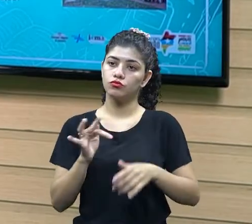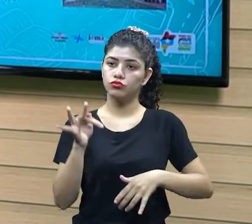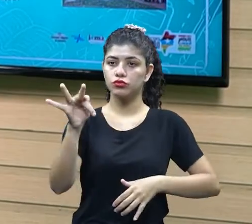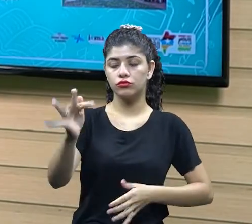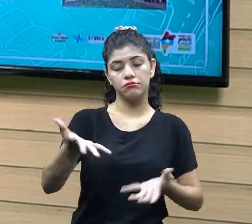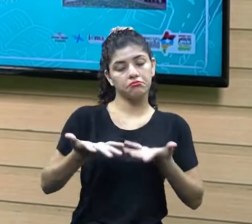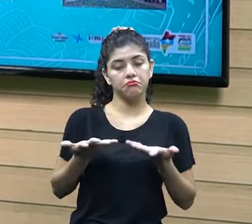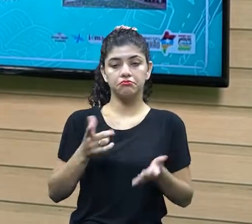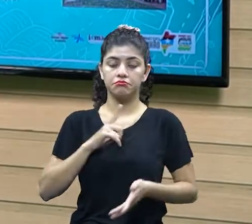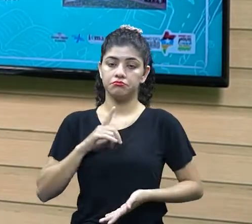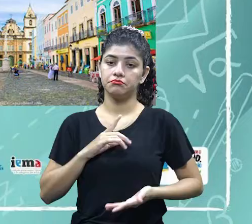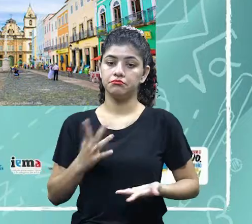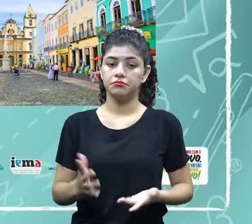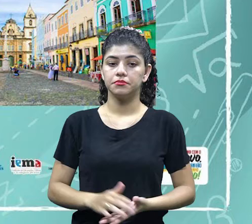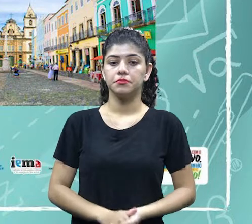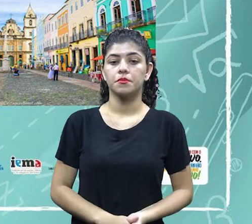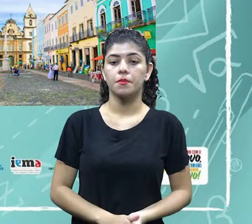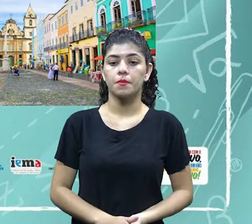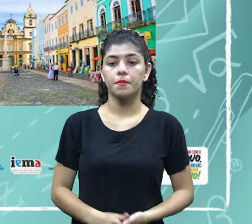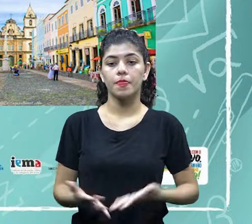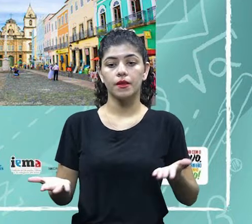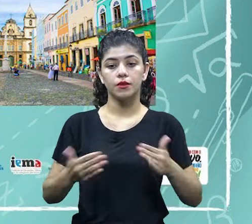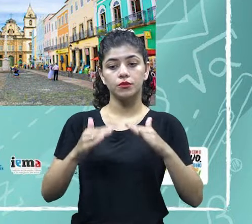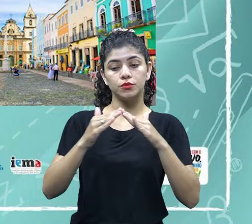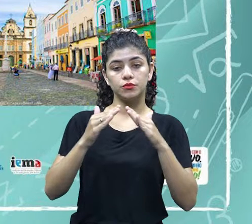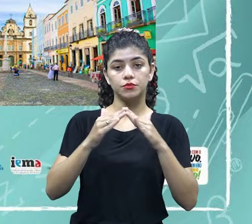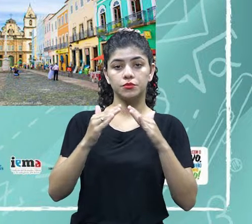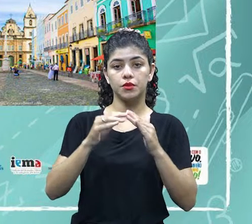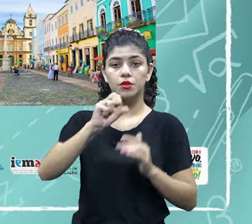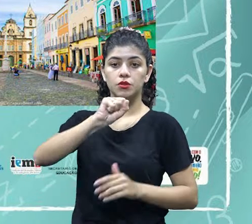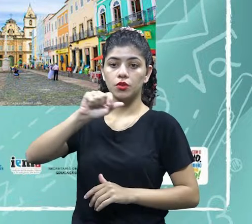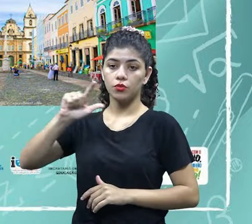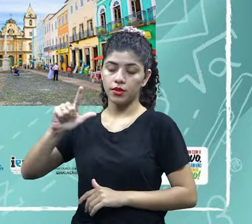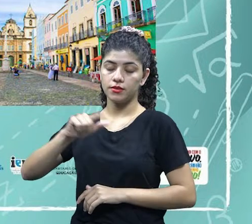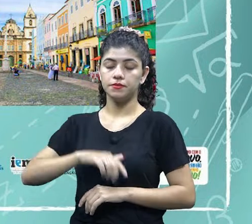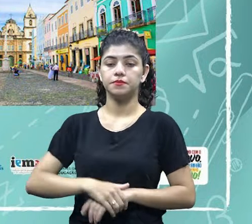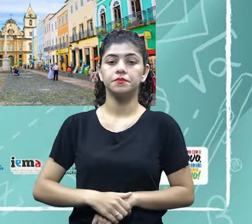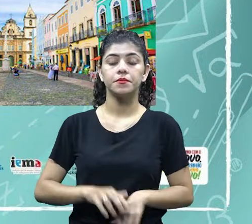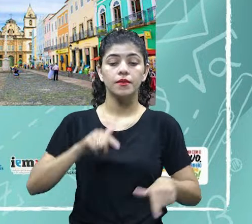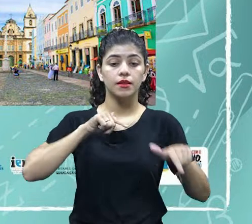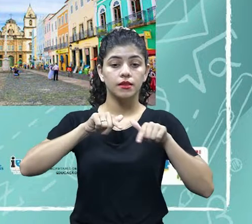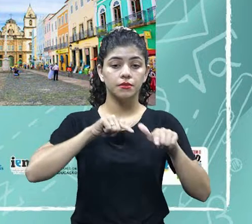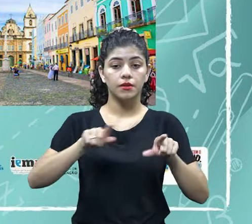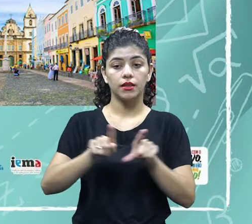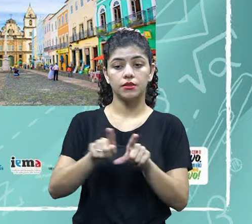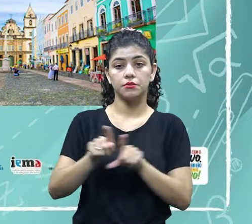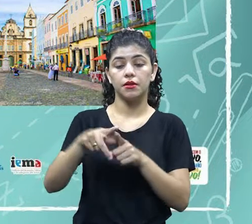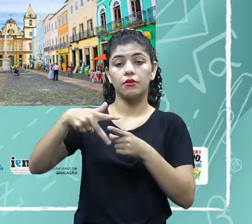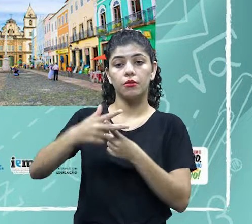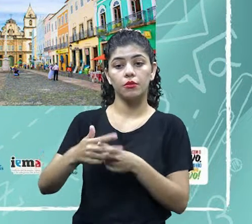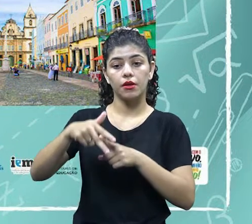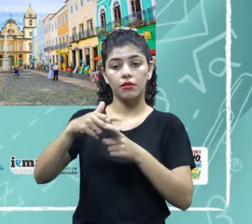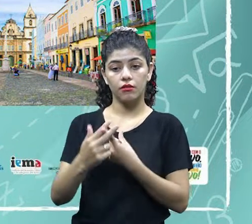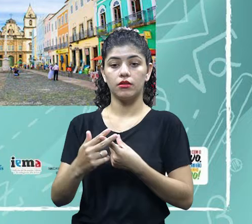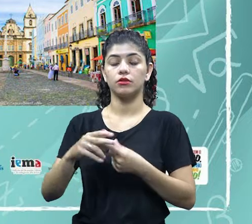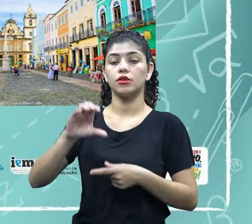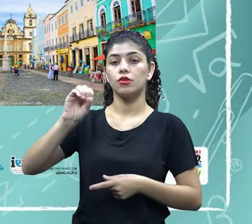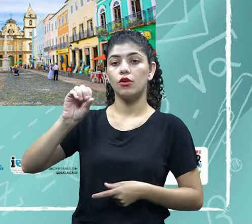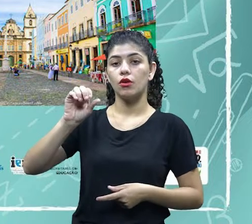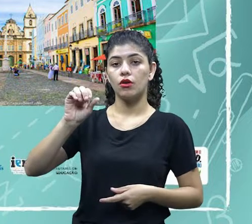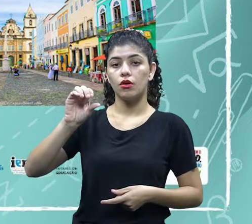futuro. Então vejam só, João mora em São Luís e trabalha como mecânico na sua